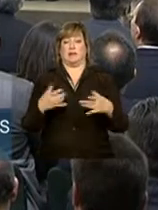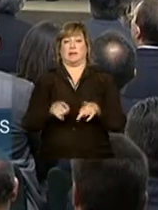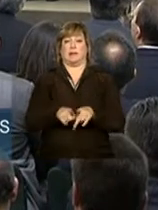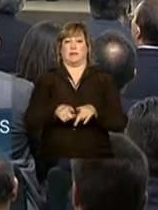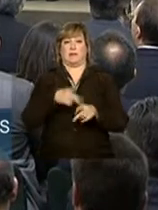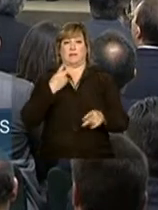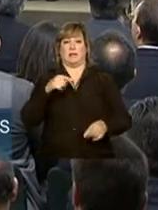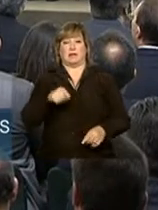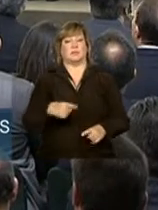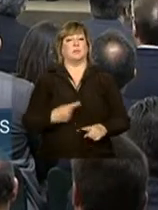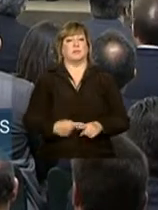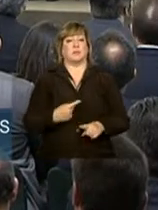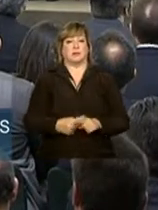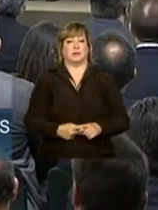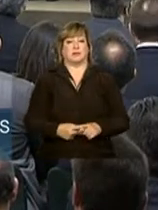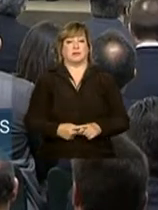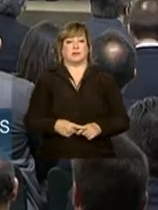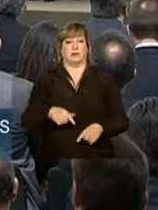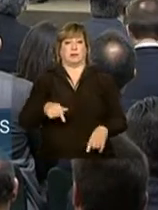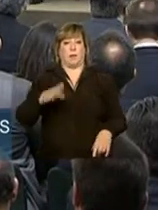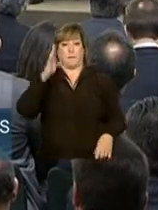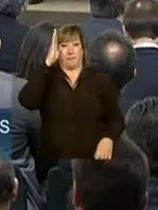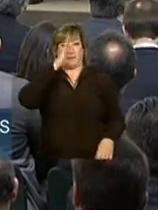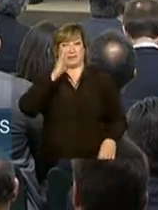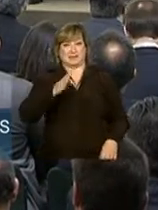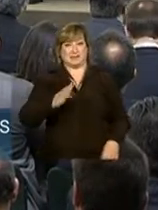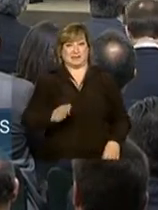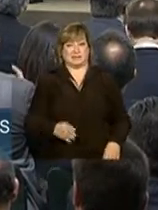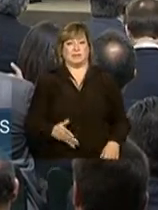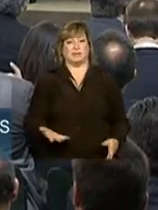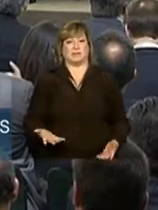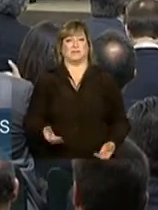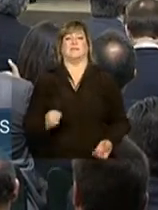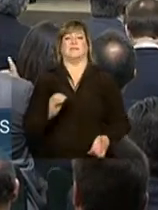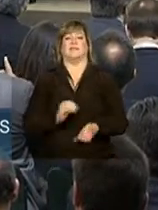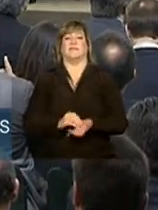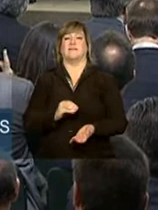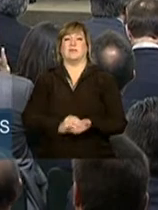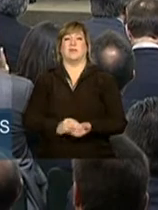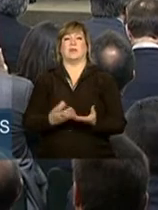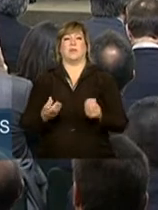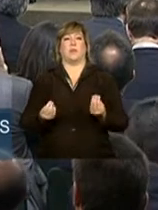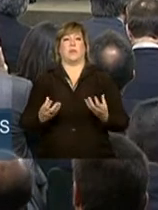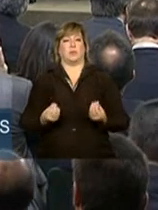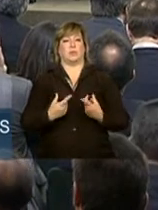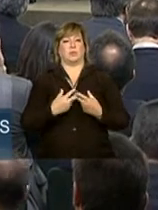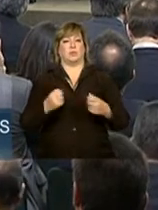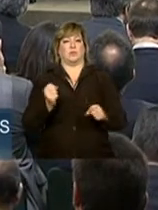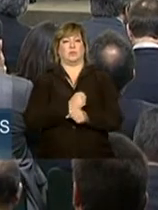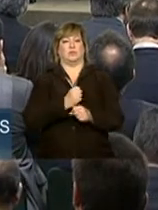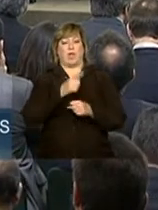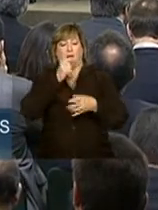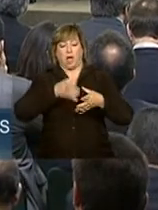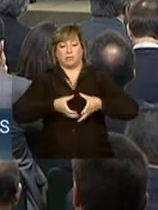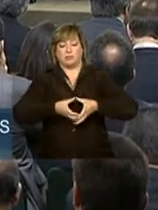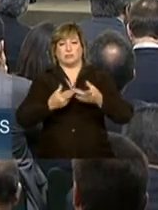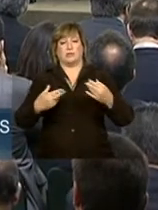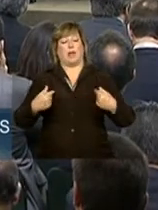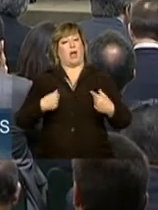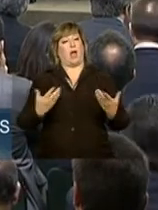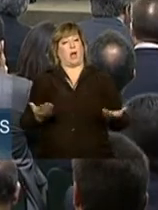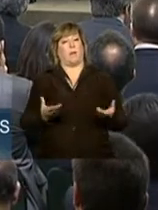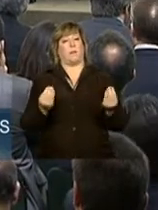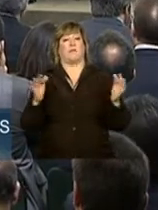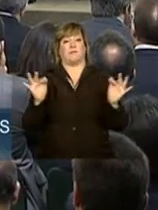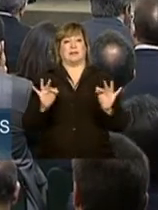porque o Brasil está muito aquém na questão do saneamento. Fiquei muito